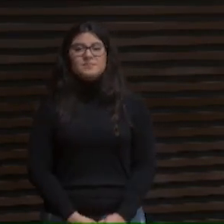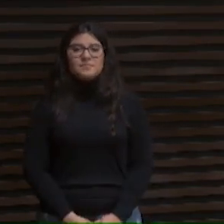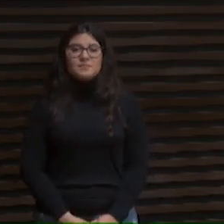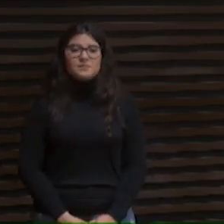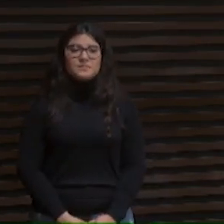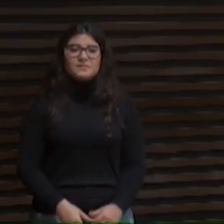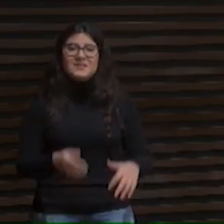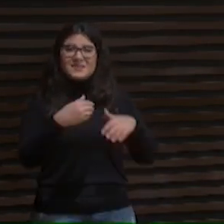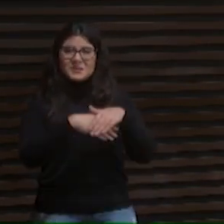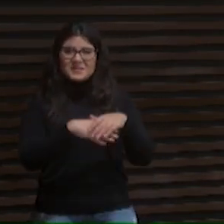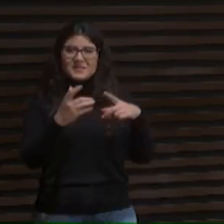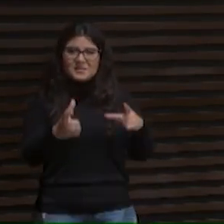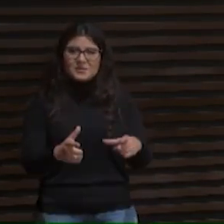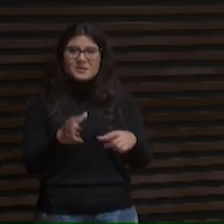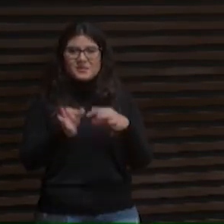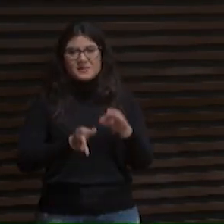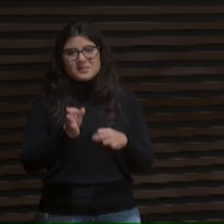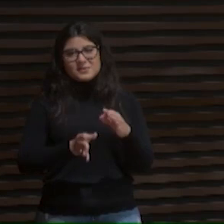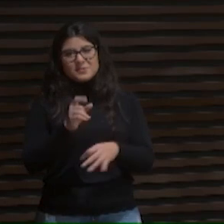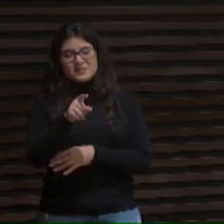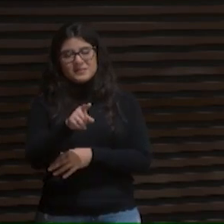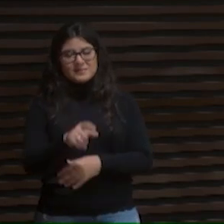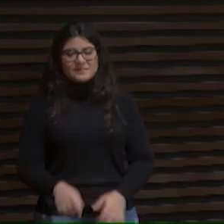Está guardada a coroa da justiça para você.